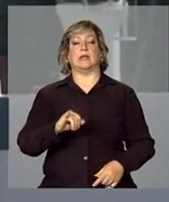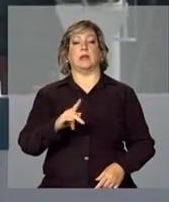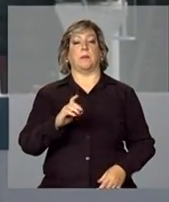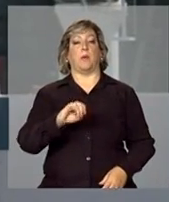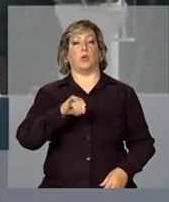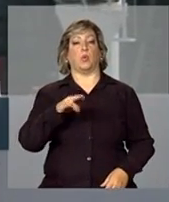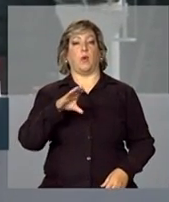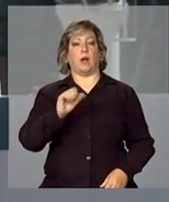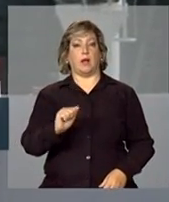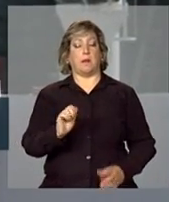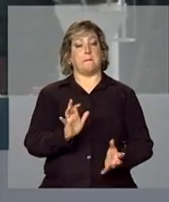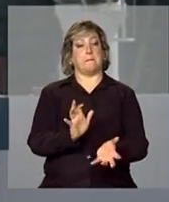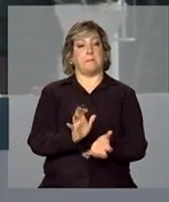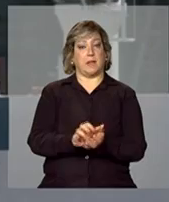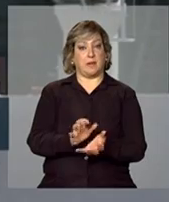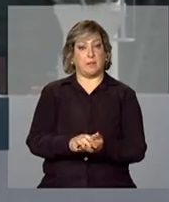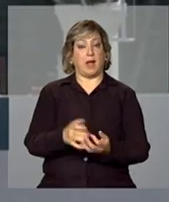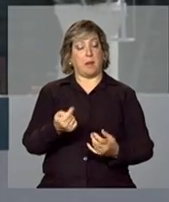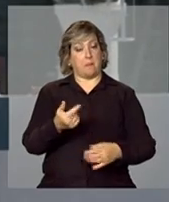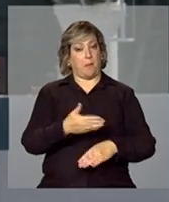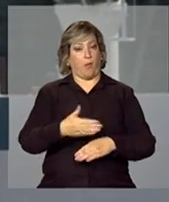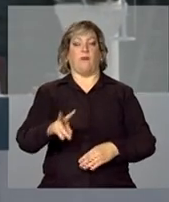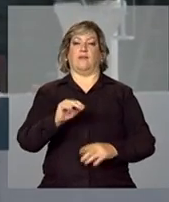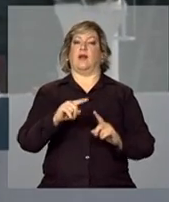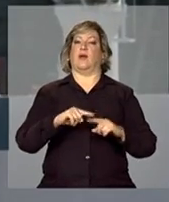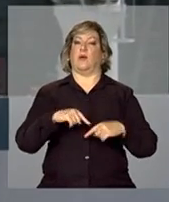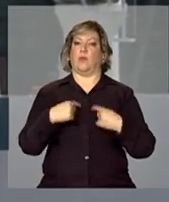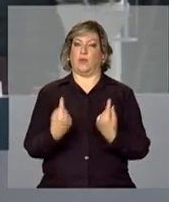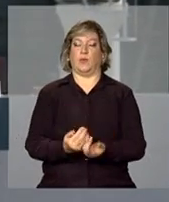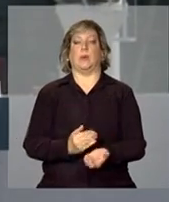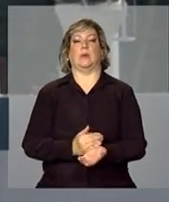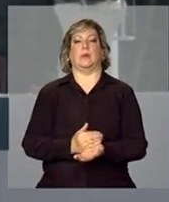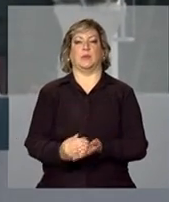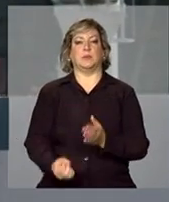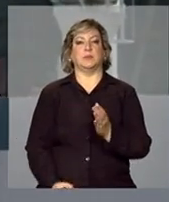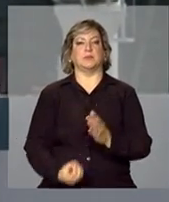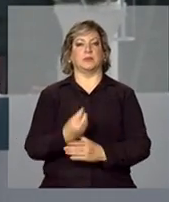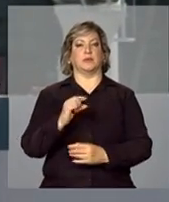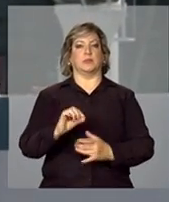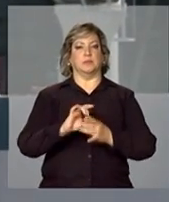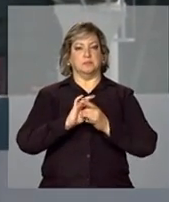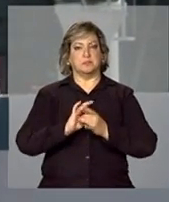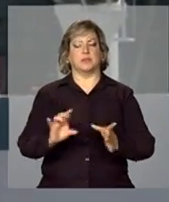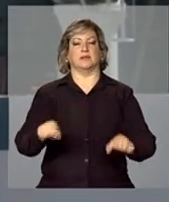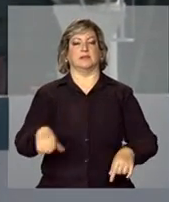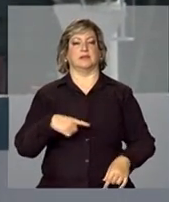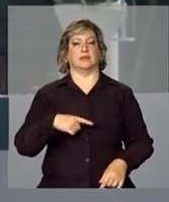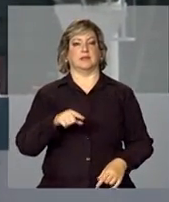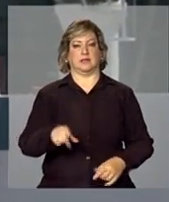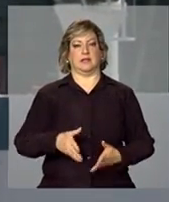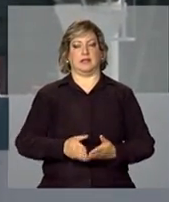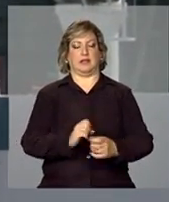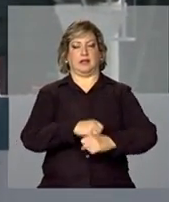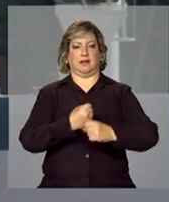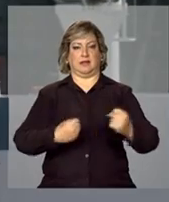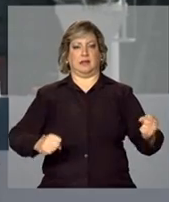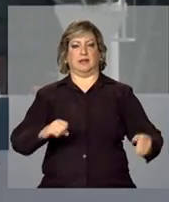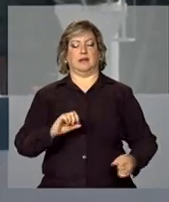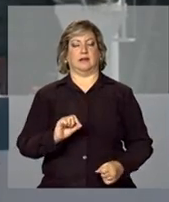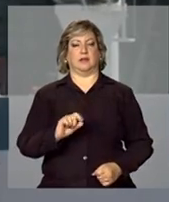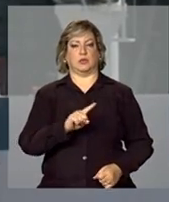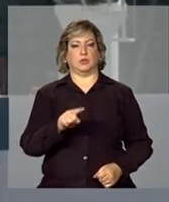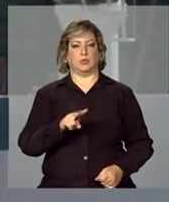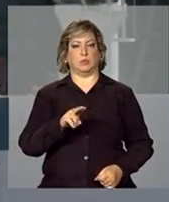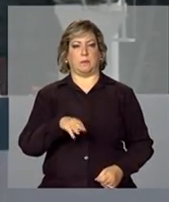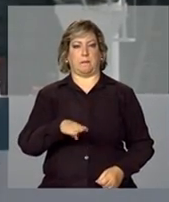Pernambuco onde daqui a pouco começa a cerimônia de inauguração do Zumbi dos Palmares